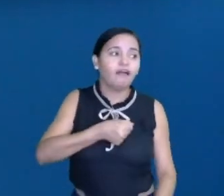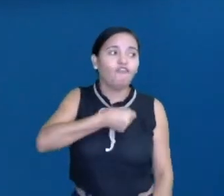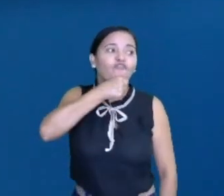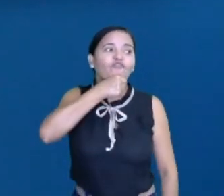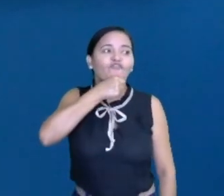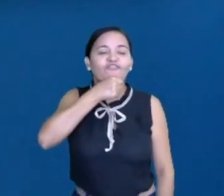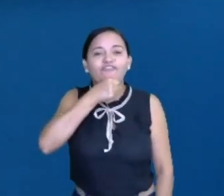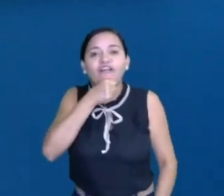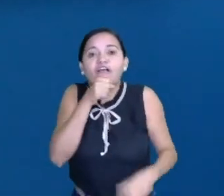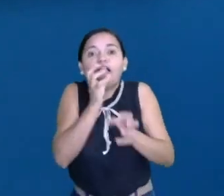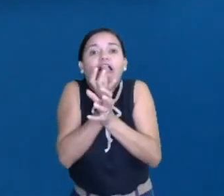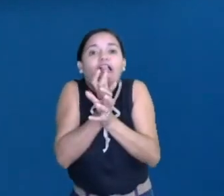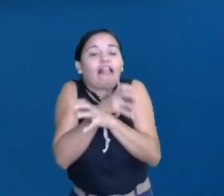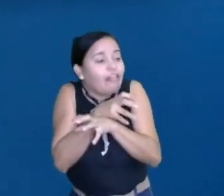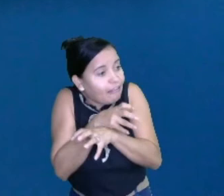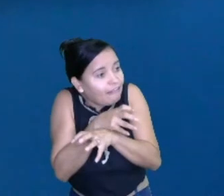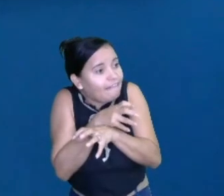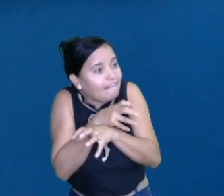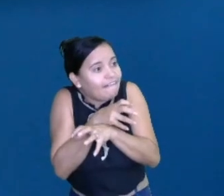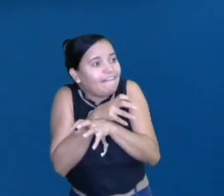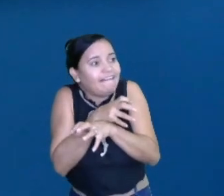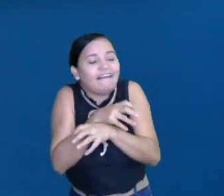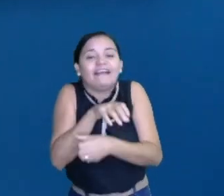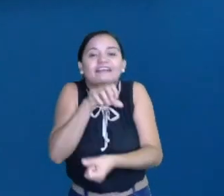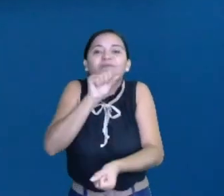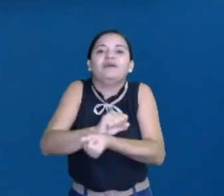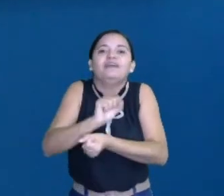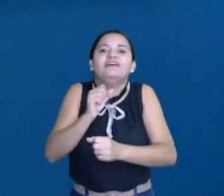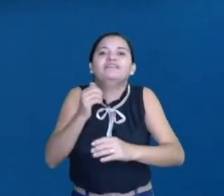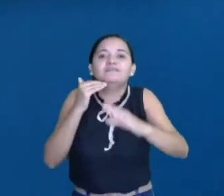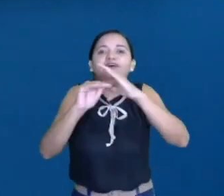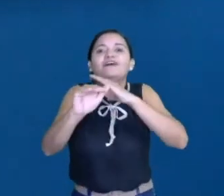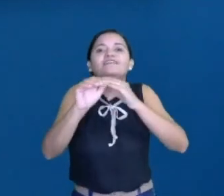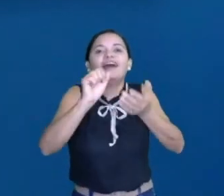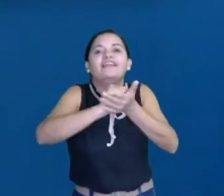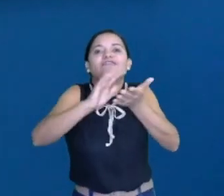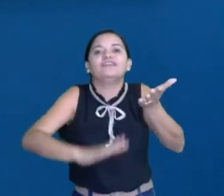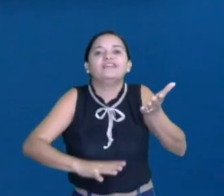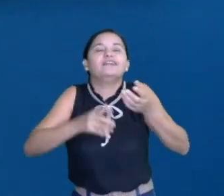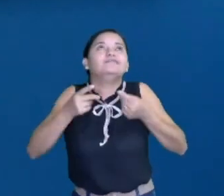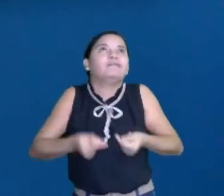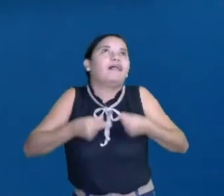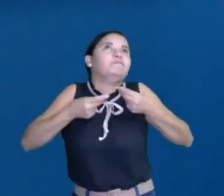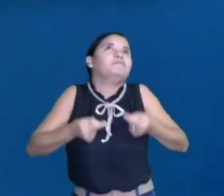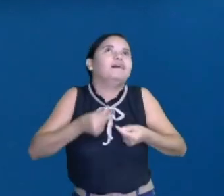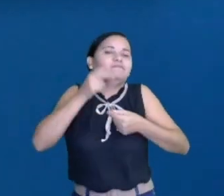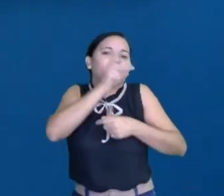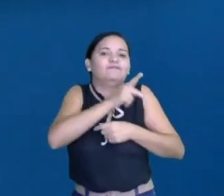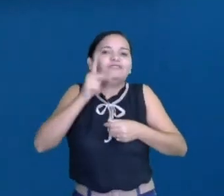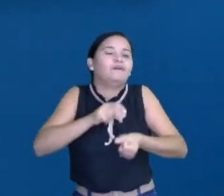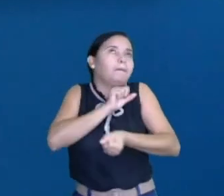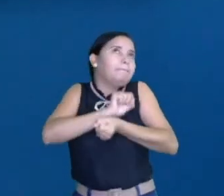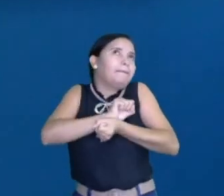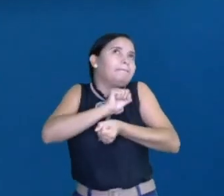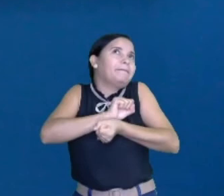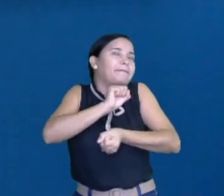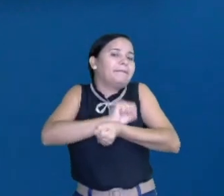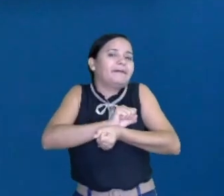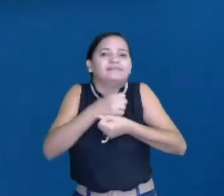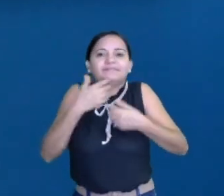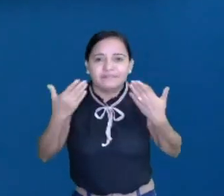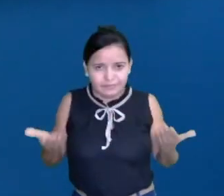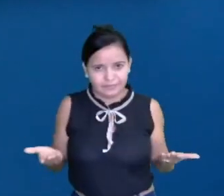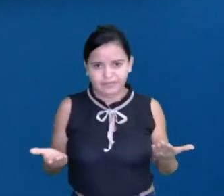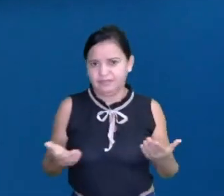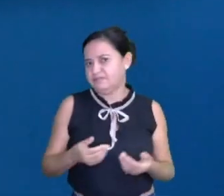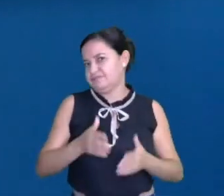fica lá só o esqueletinho esperando a atividade que passou para você e você não retornou para ele. Então, gente, isso é muito comum hoje. Então não